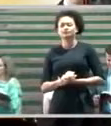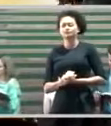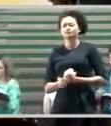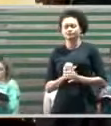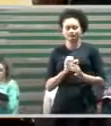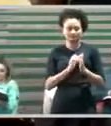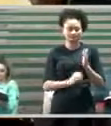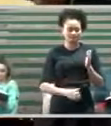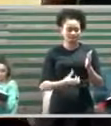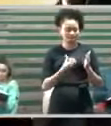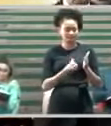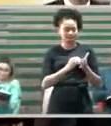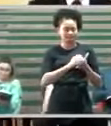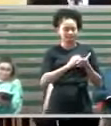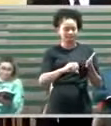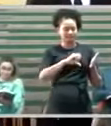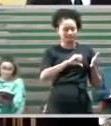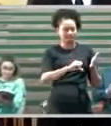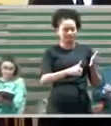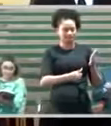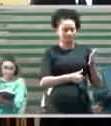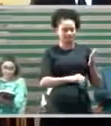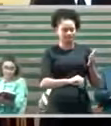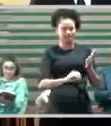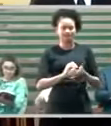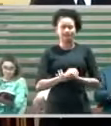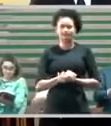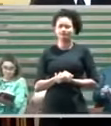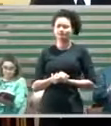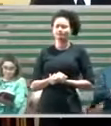capítulo 6, versículos 9 e 10.